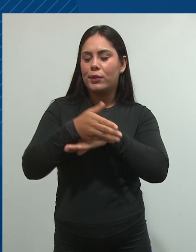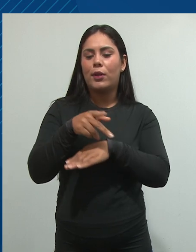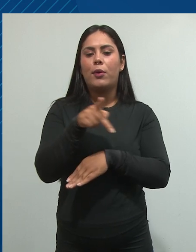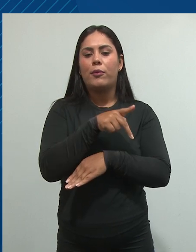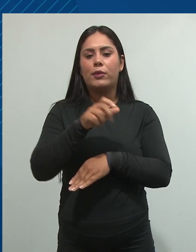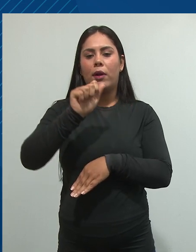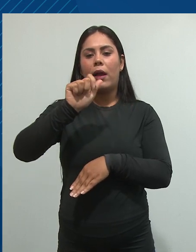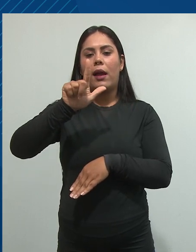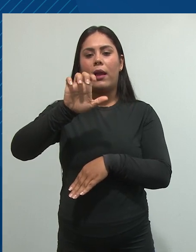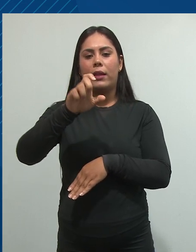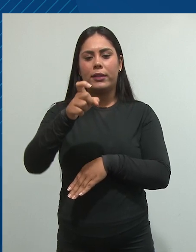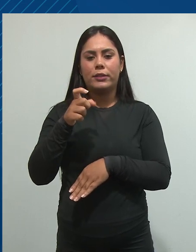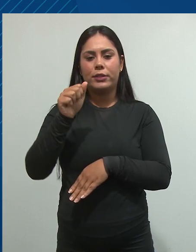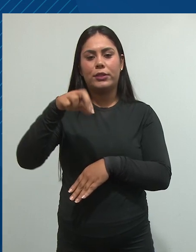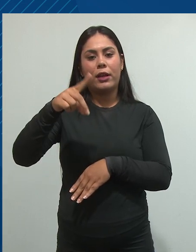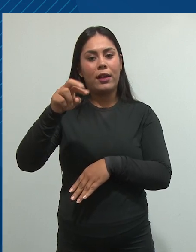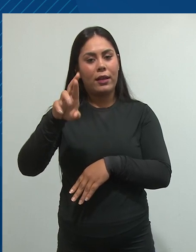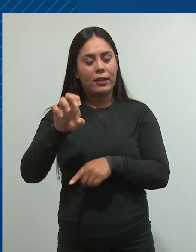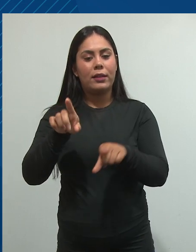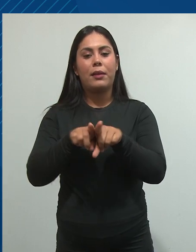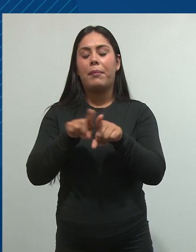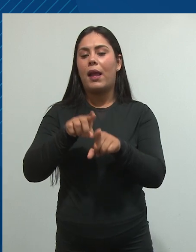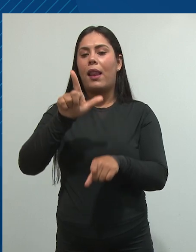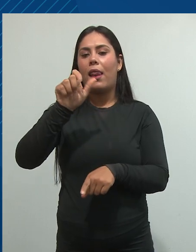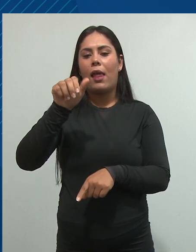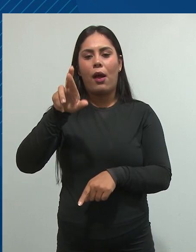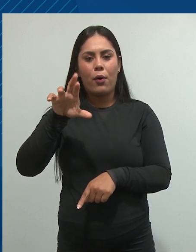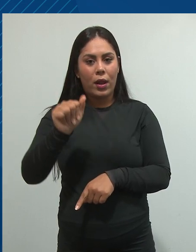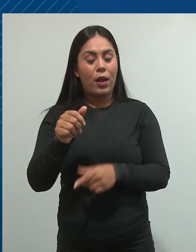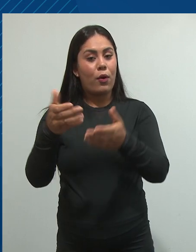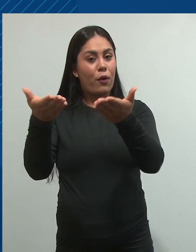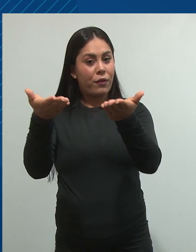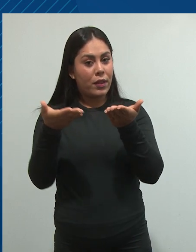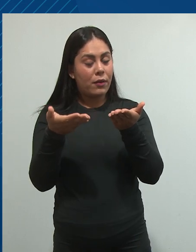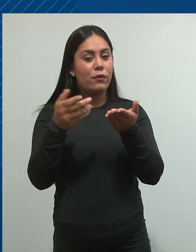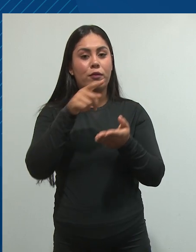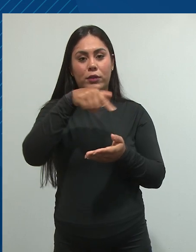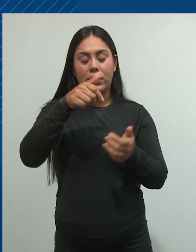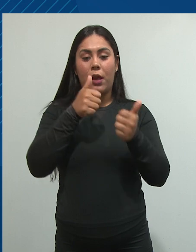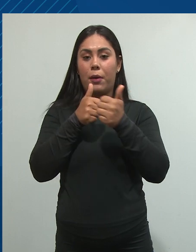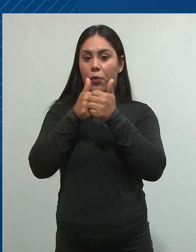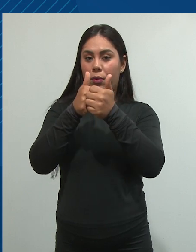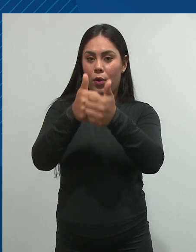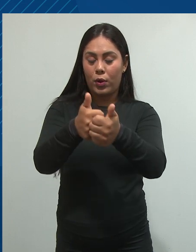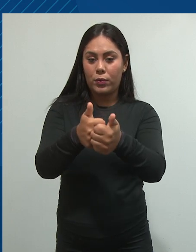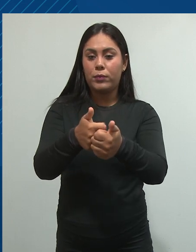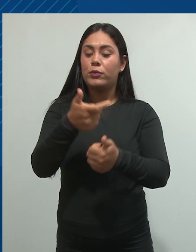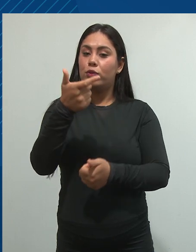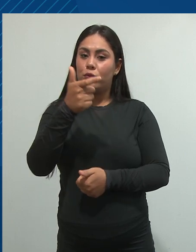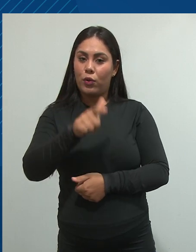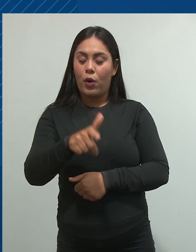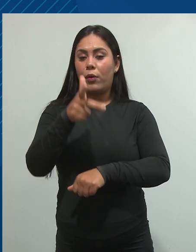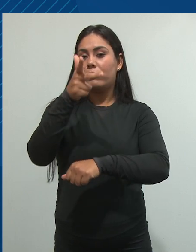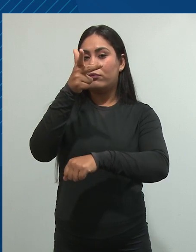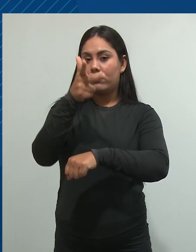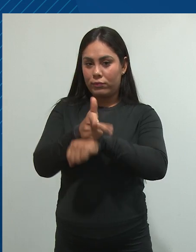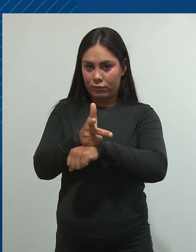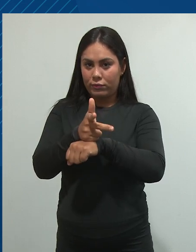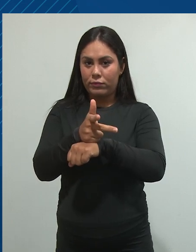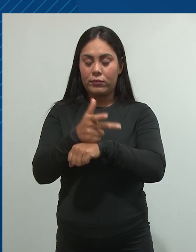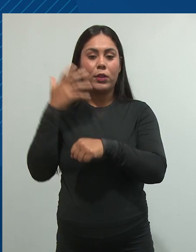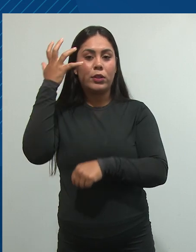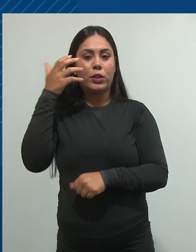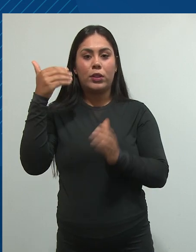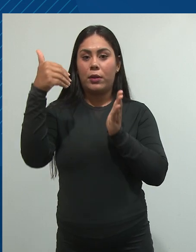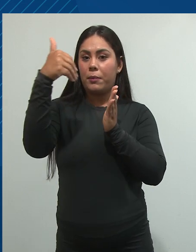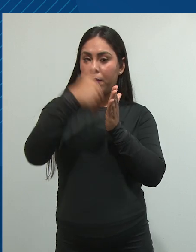professor Alexandre e da Laura. Convidamos você para nos acompanhar no próximo episódio do nosso podcast na